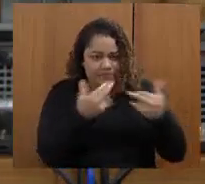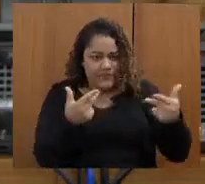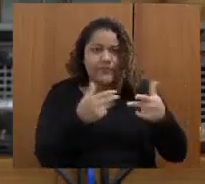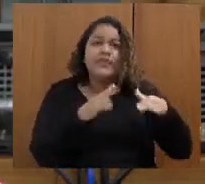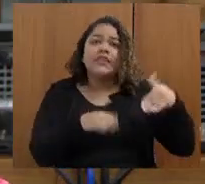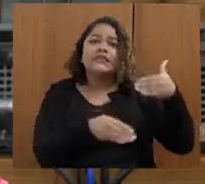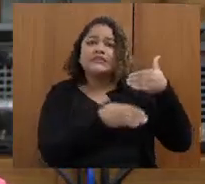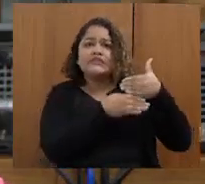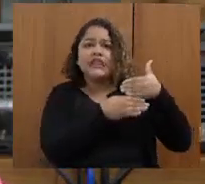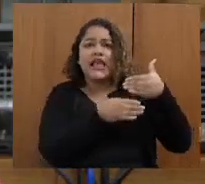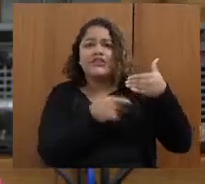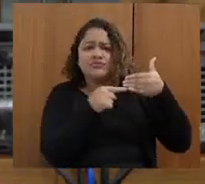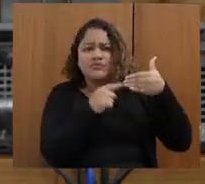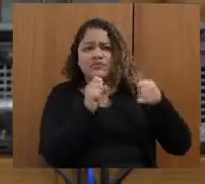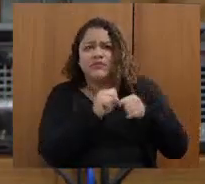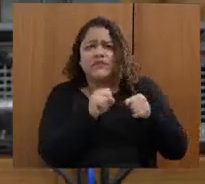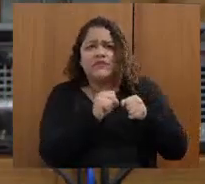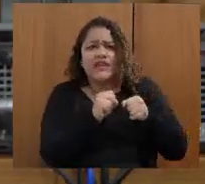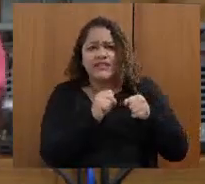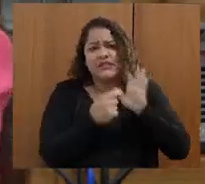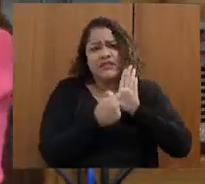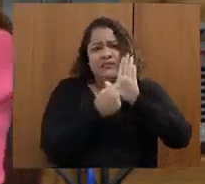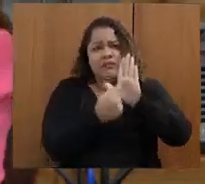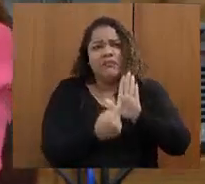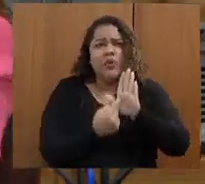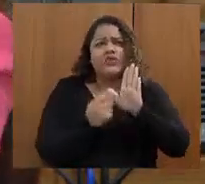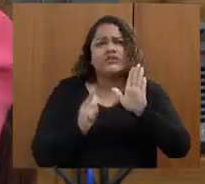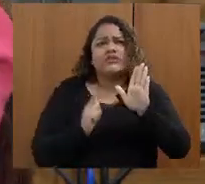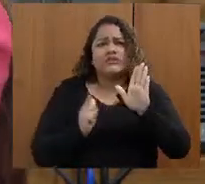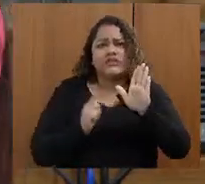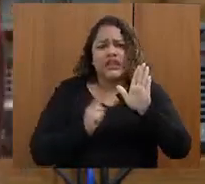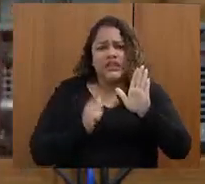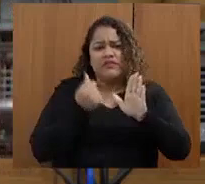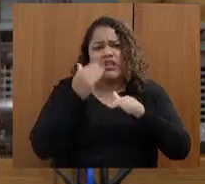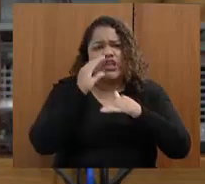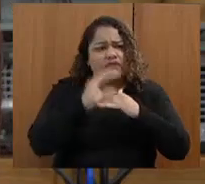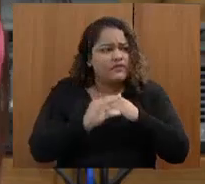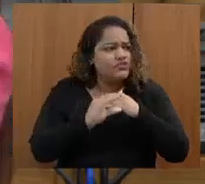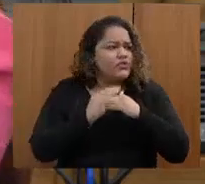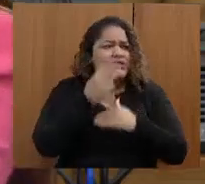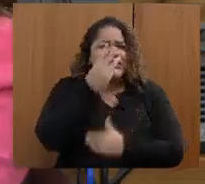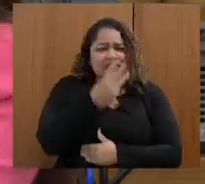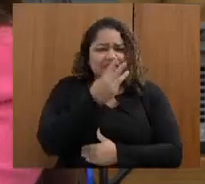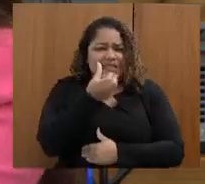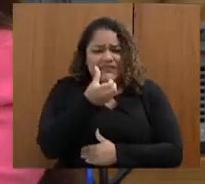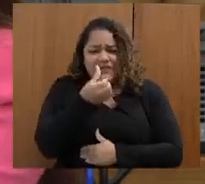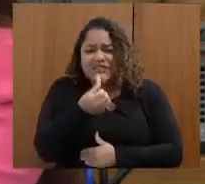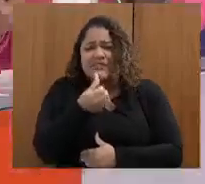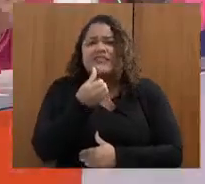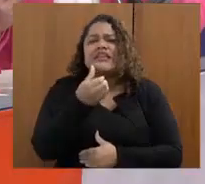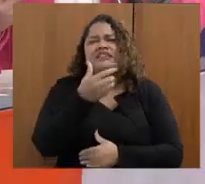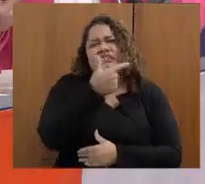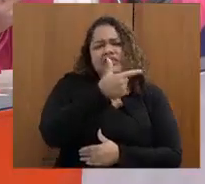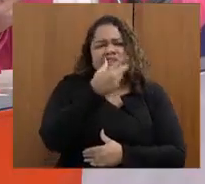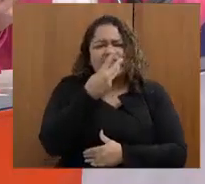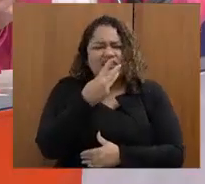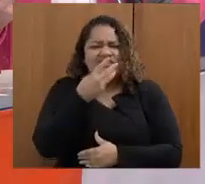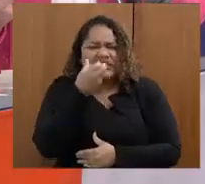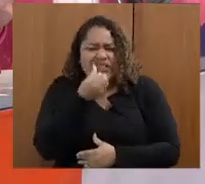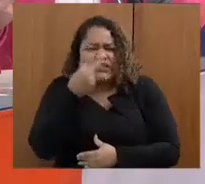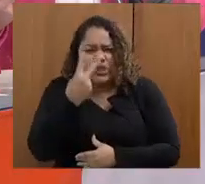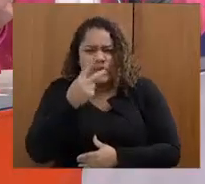aqui que é o slide em que mostram que foi investido 326 362 milhões em